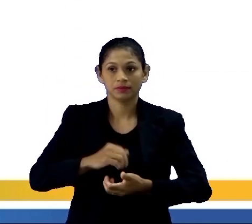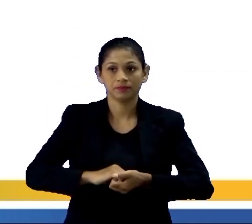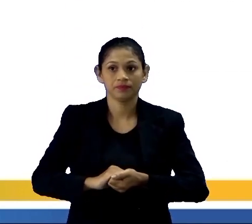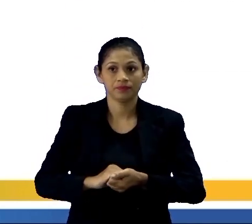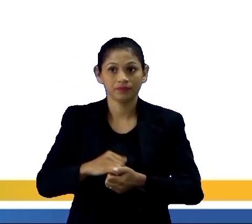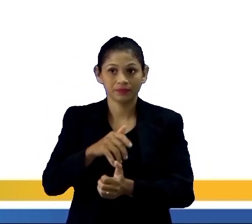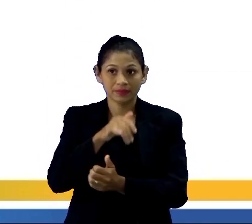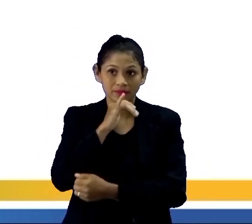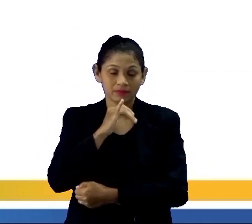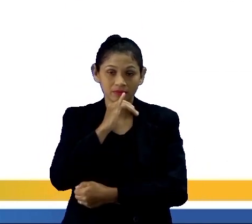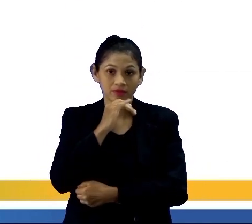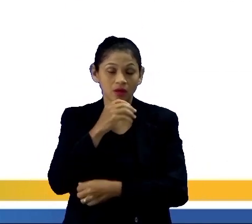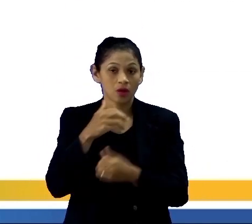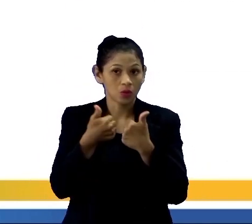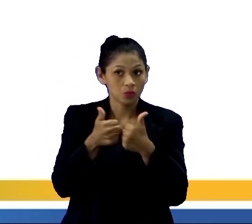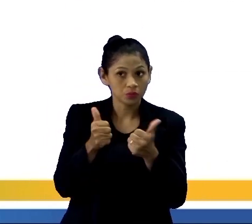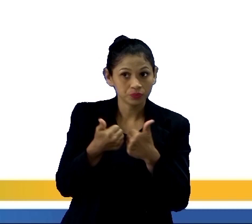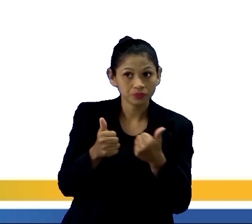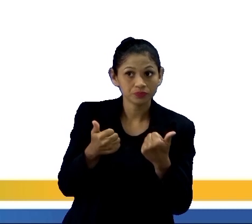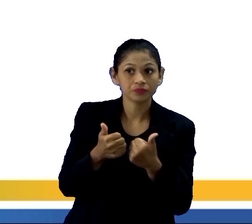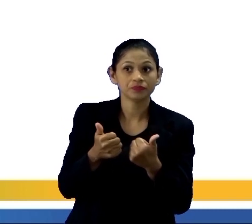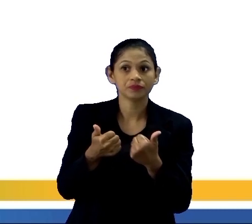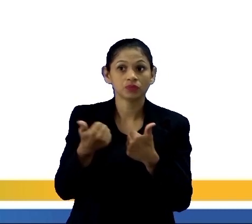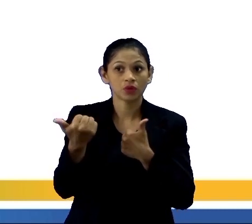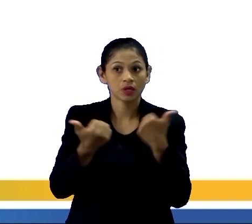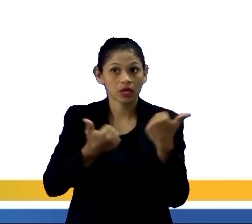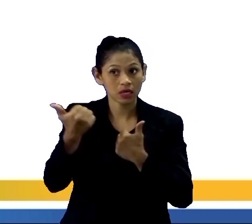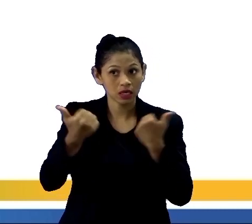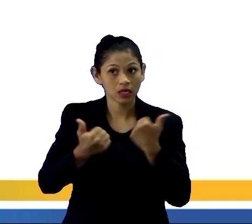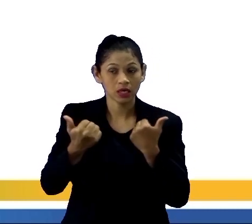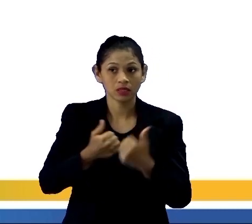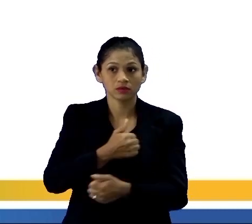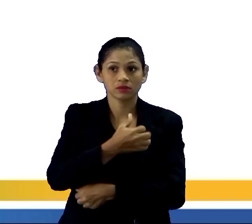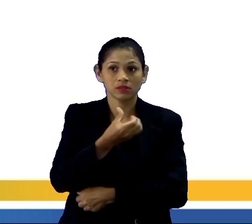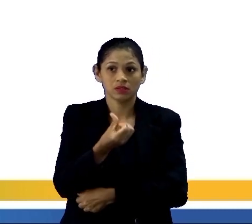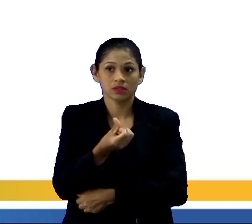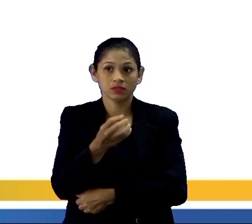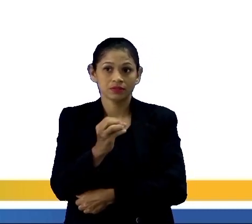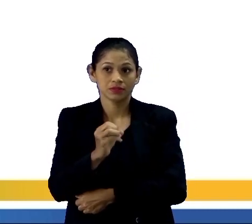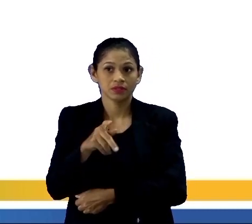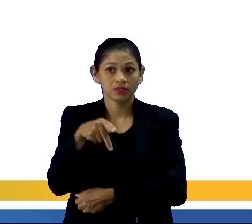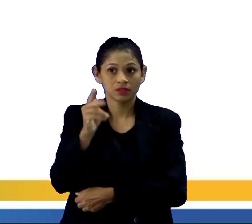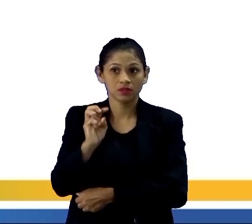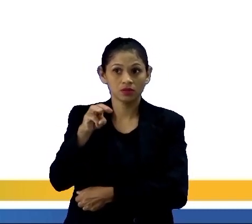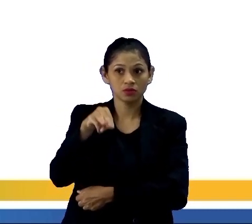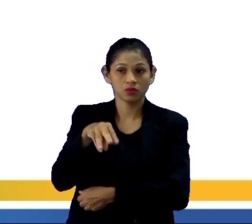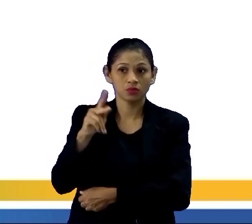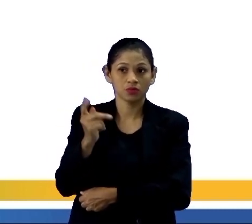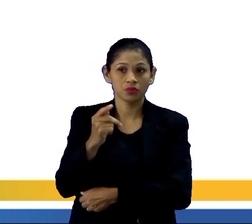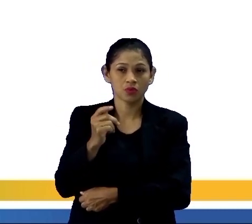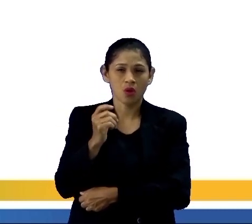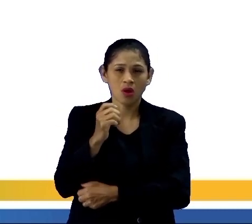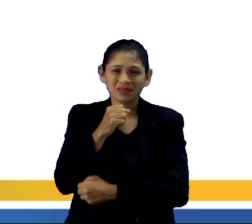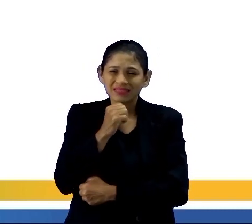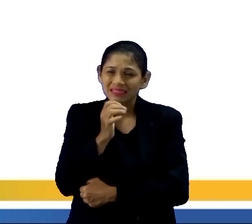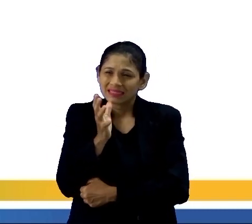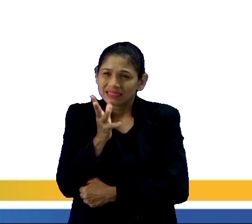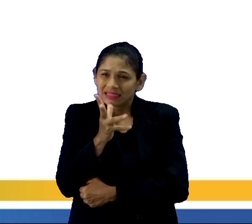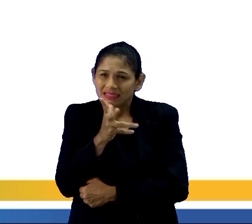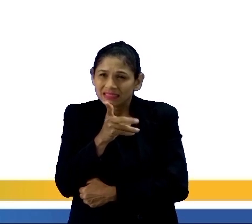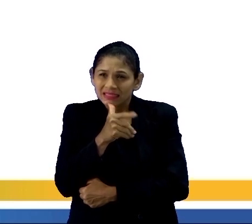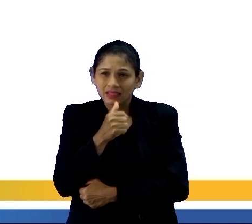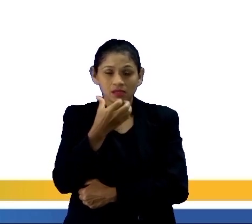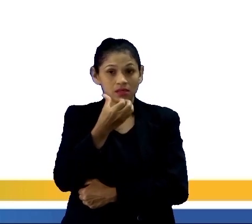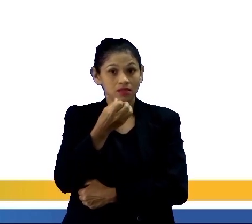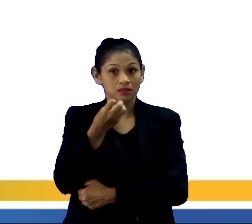um automóvel desloca-se a 60 km por hora e demora 3 horas para chegar a seu destino.